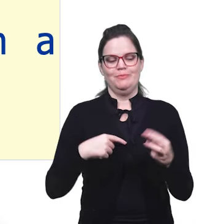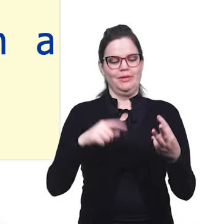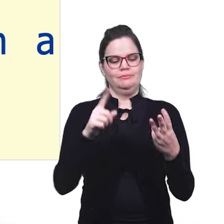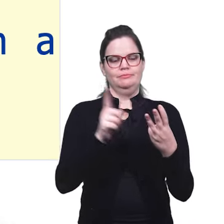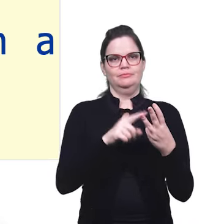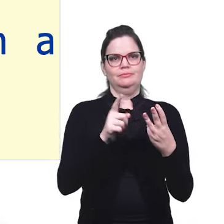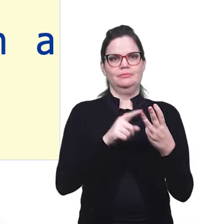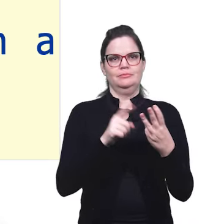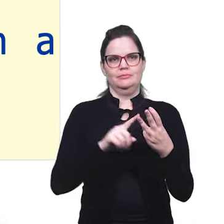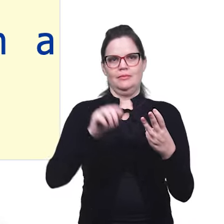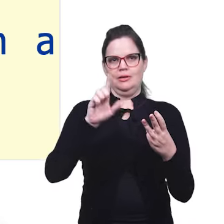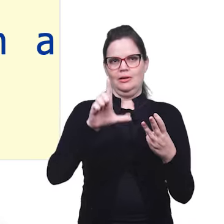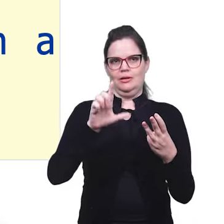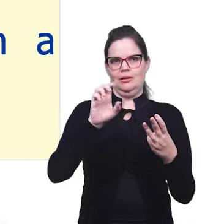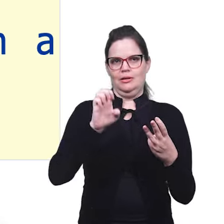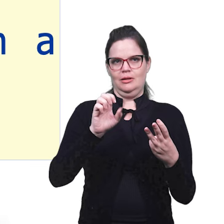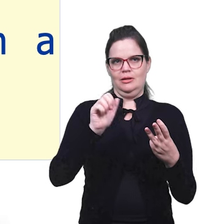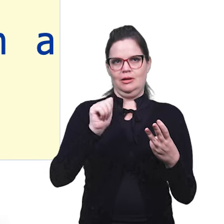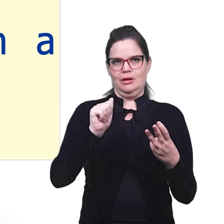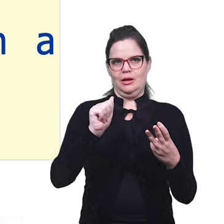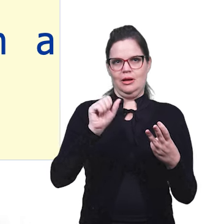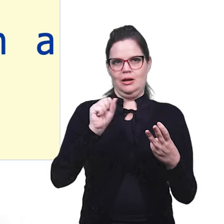negociação. Então,